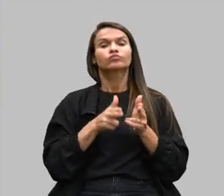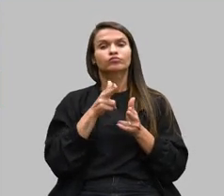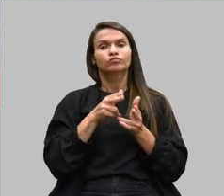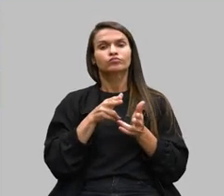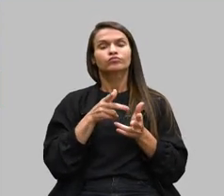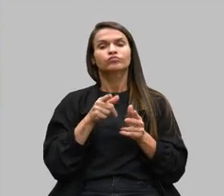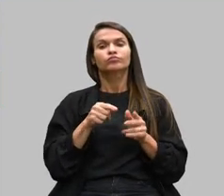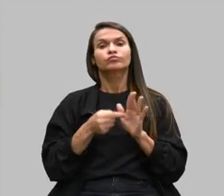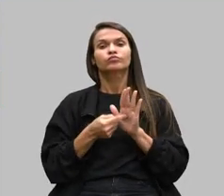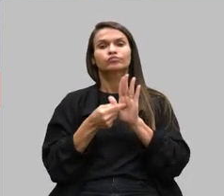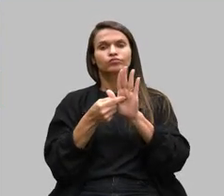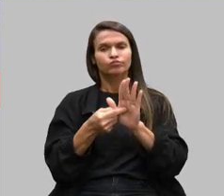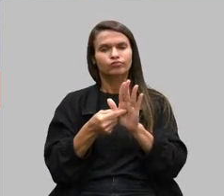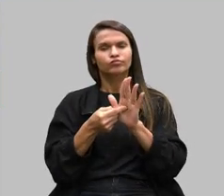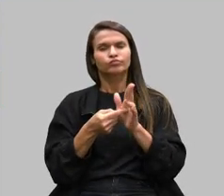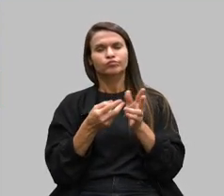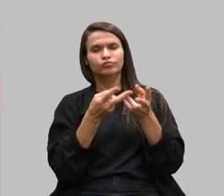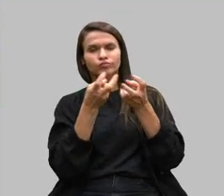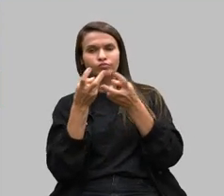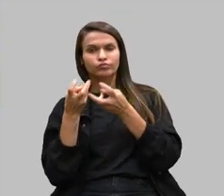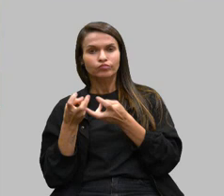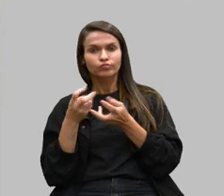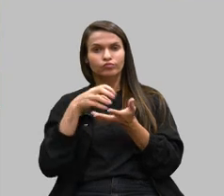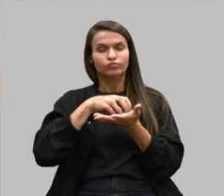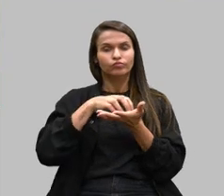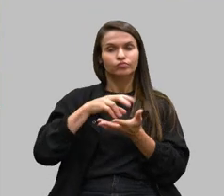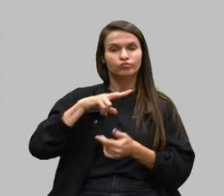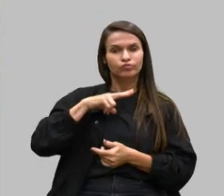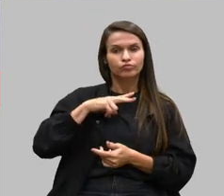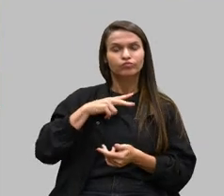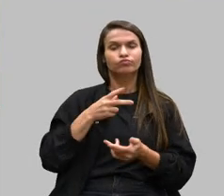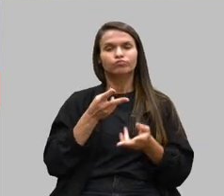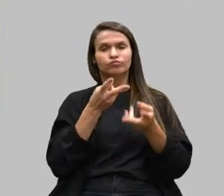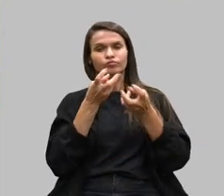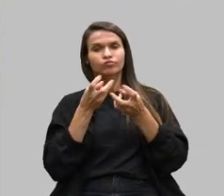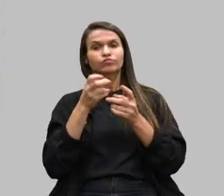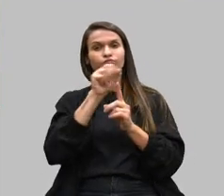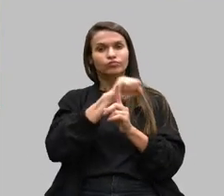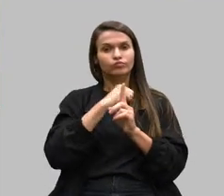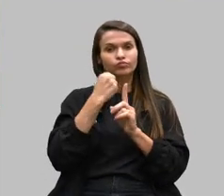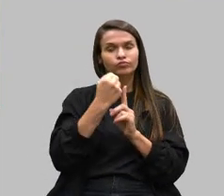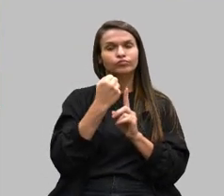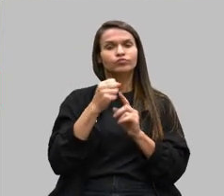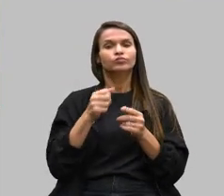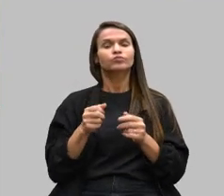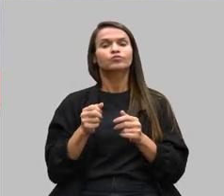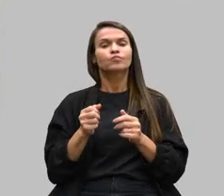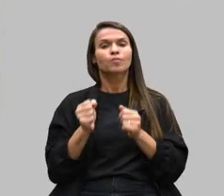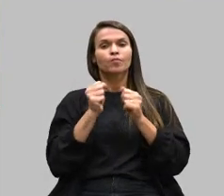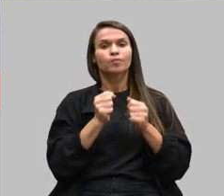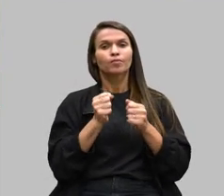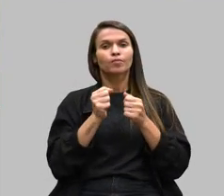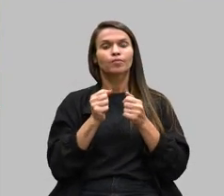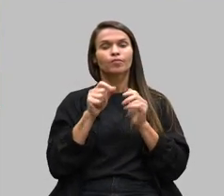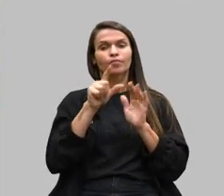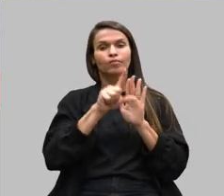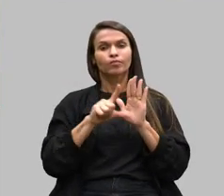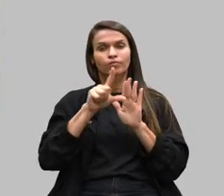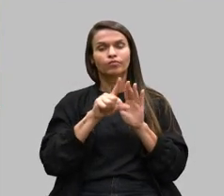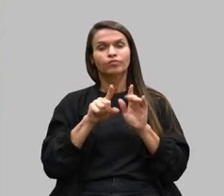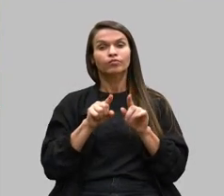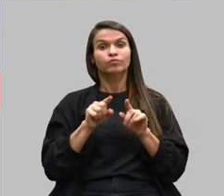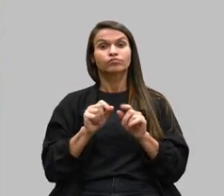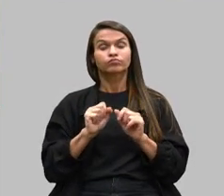ouvindo o setor privado ouvindo a sociedade ouvindo o poder executivo e legislativo um plano de expansão